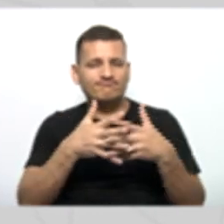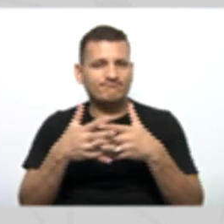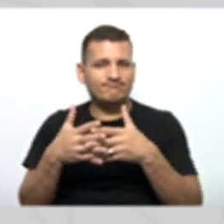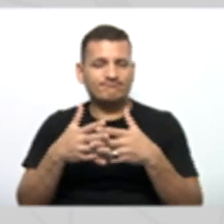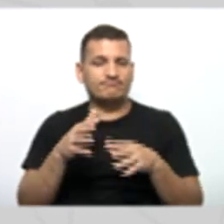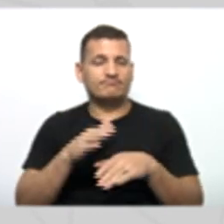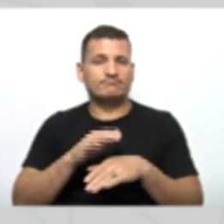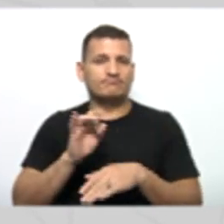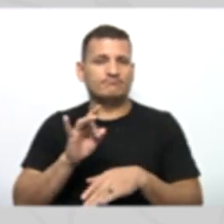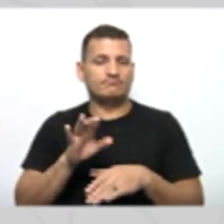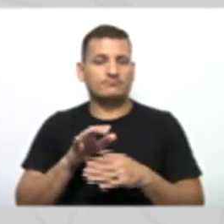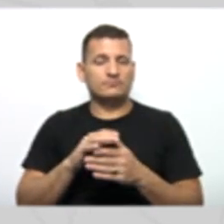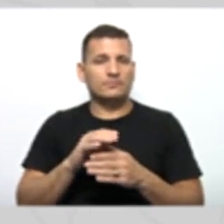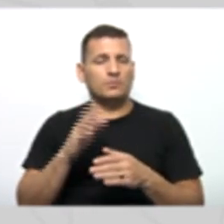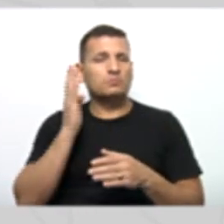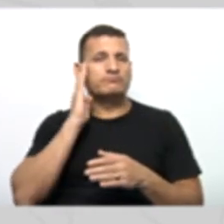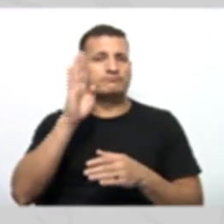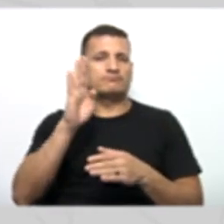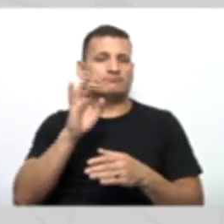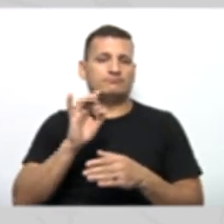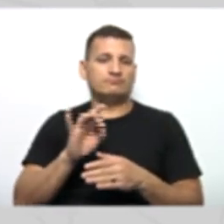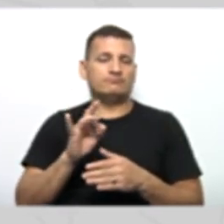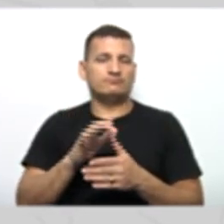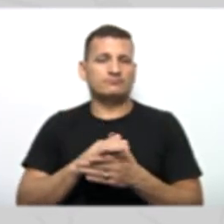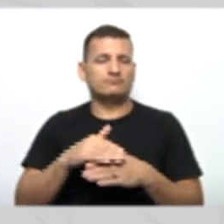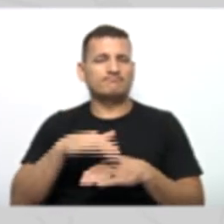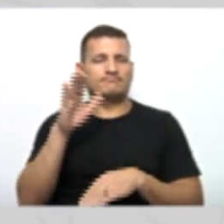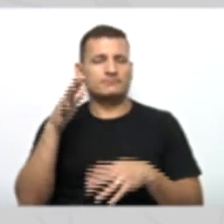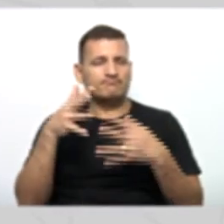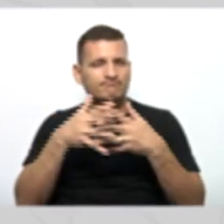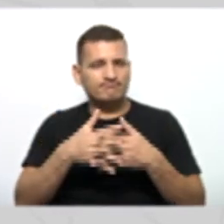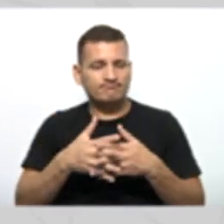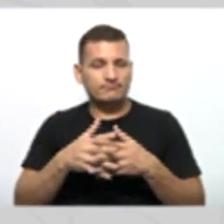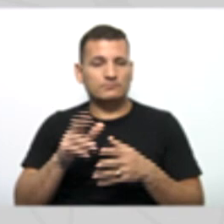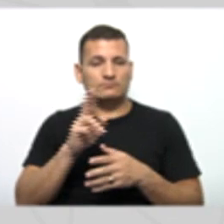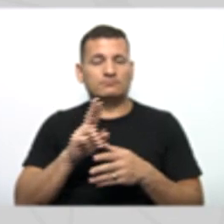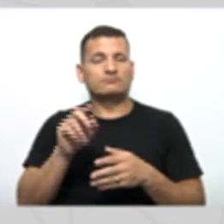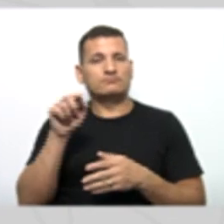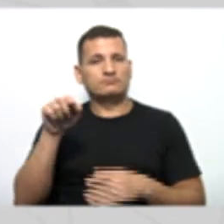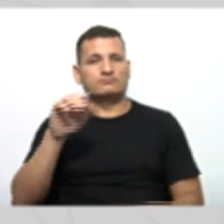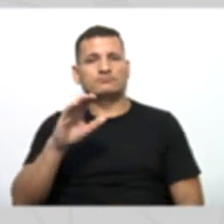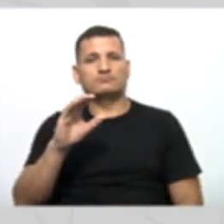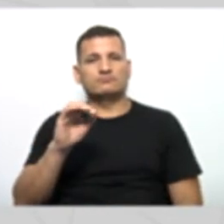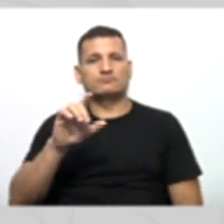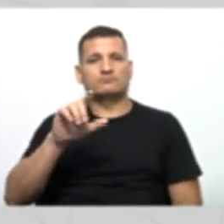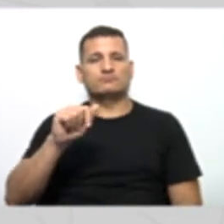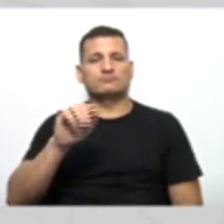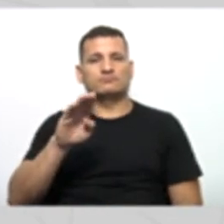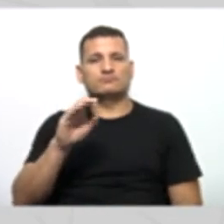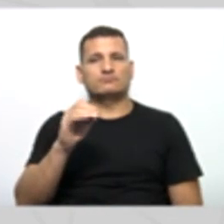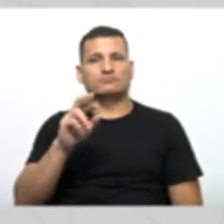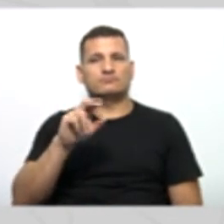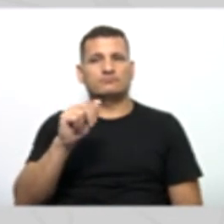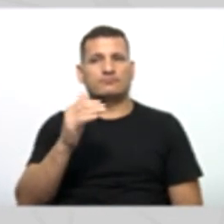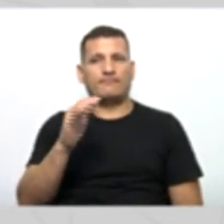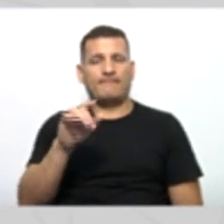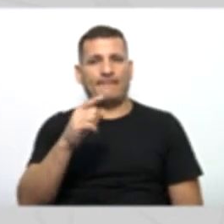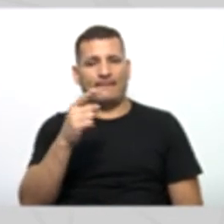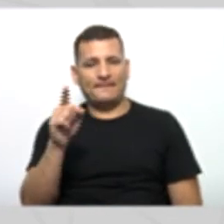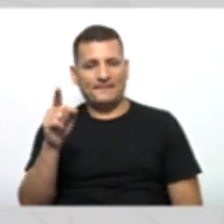Aliás, trabalhos principais. Os mais complexos, utiliza aqui o diagrama de colaboração,